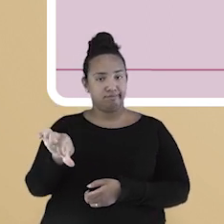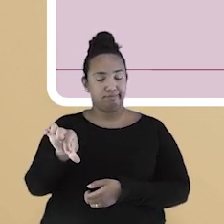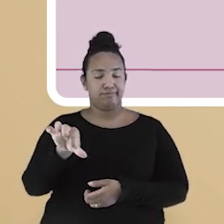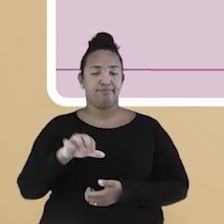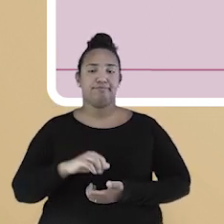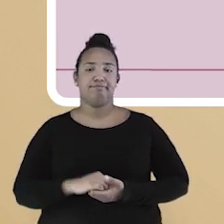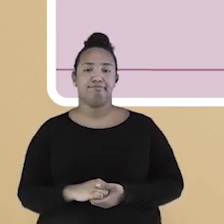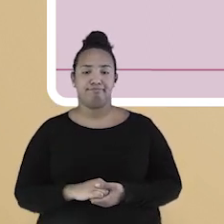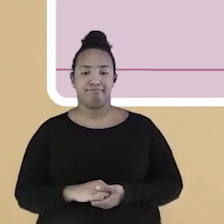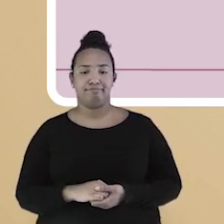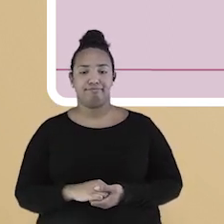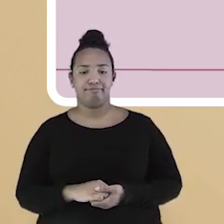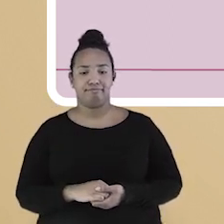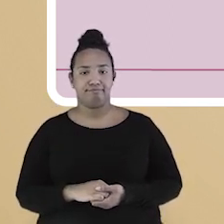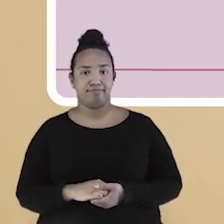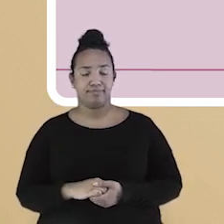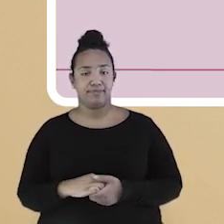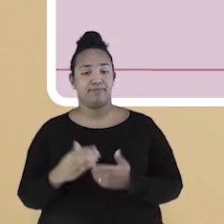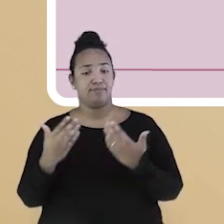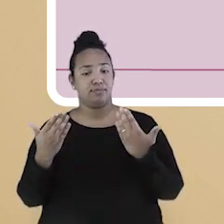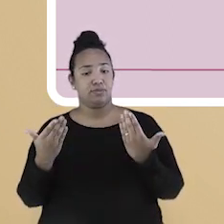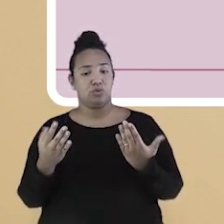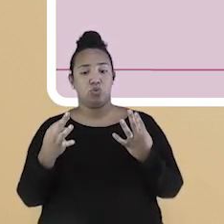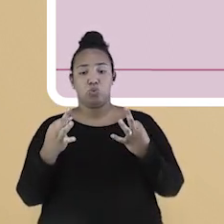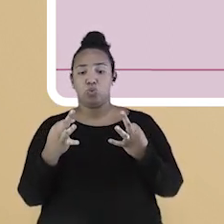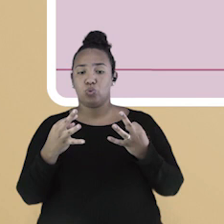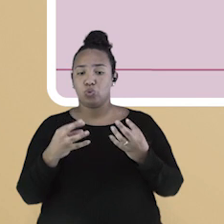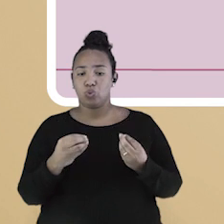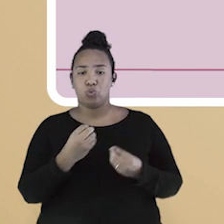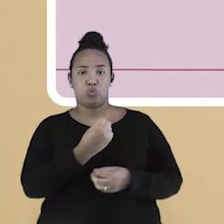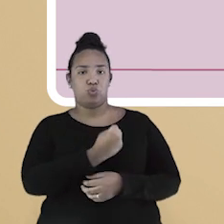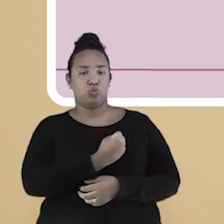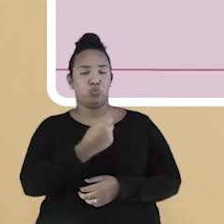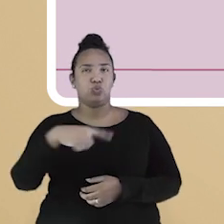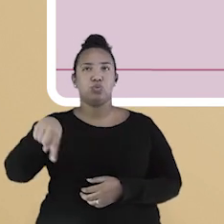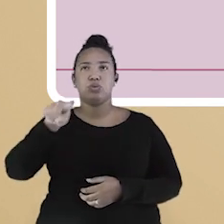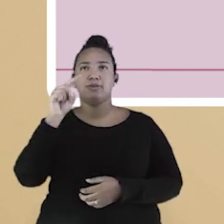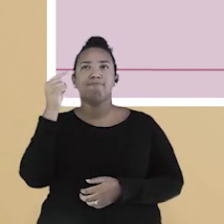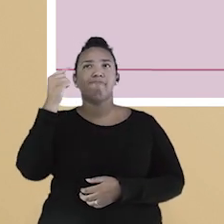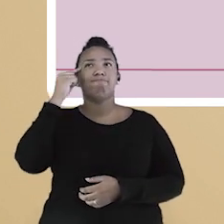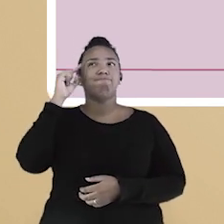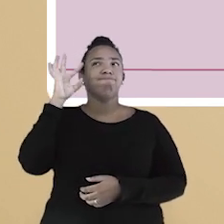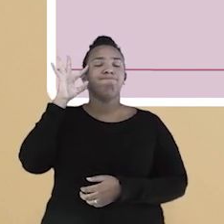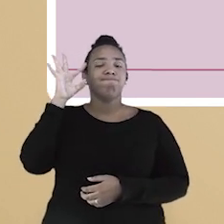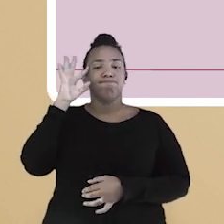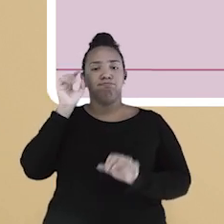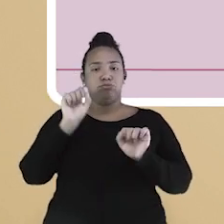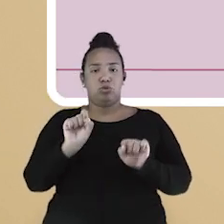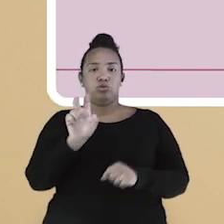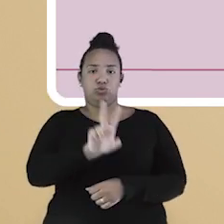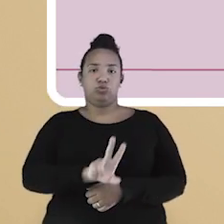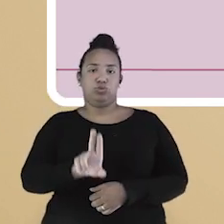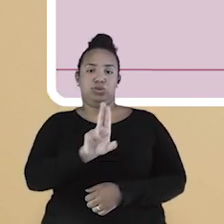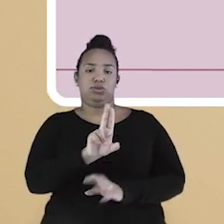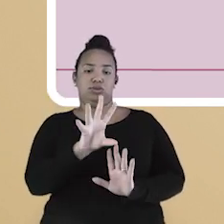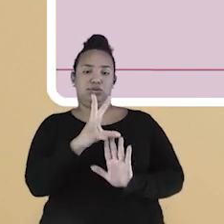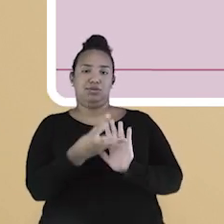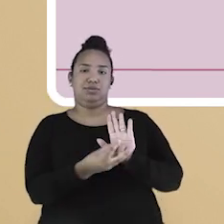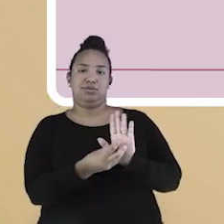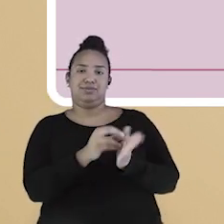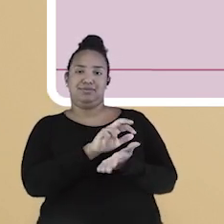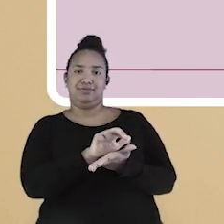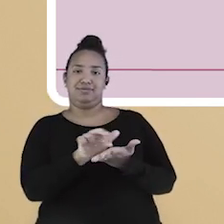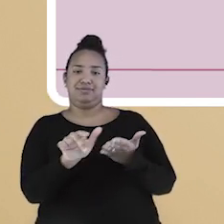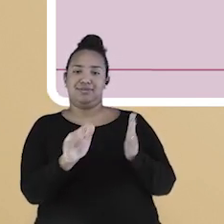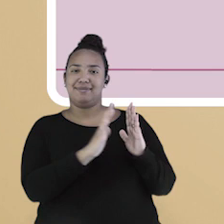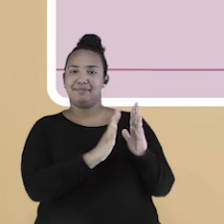o 9. Então, qualquer número que pensarmos, podemos escrevê-lo usando um ou mais desses algarismos.